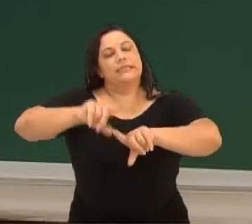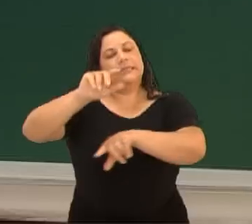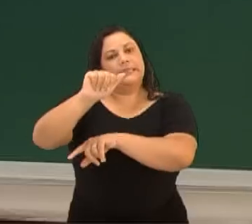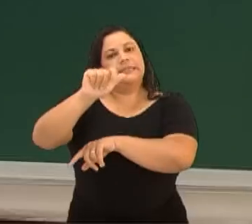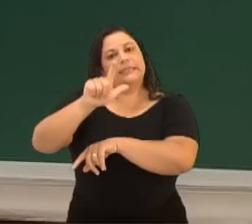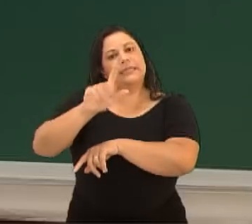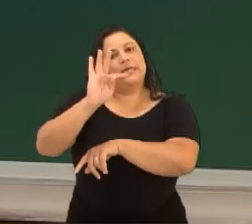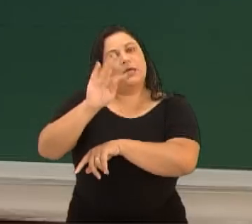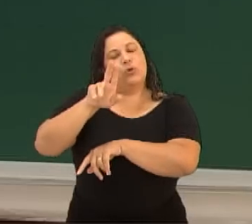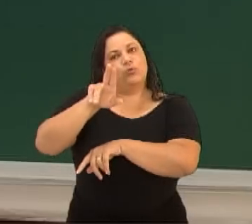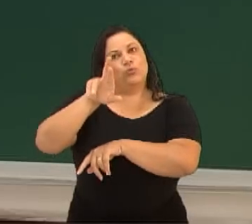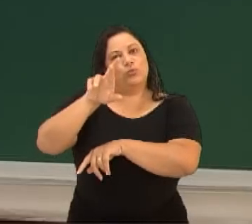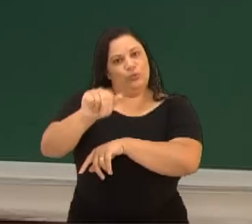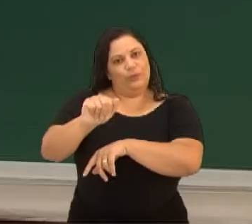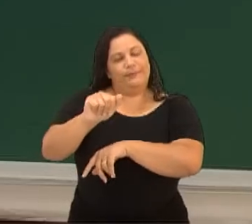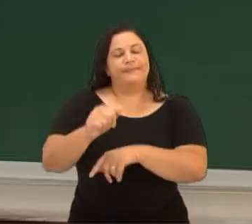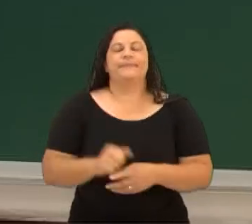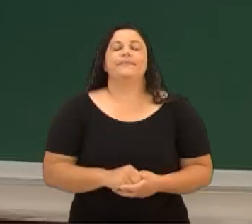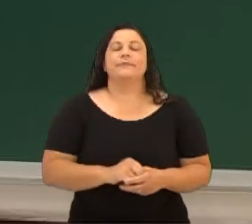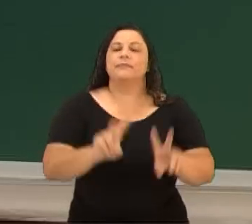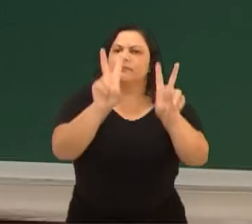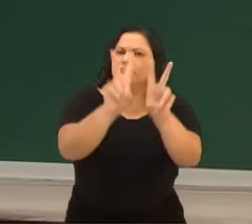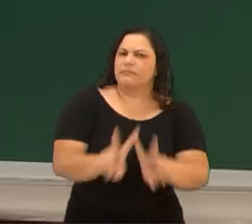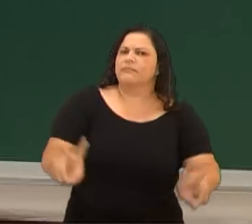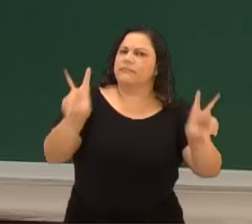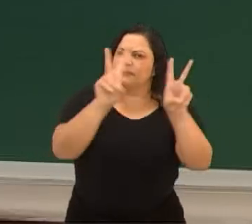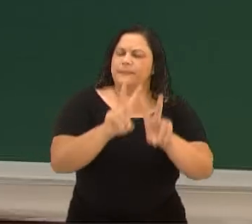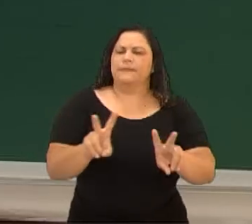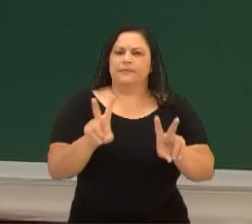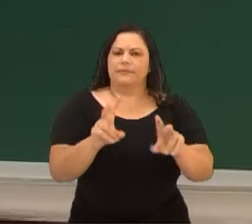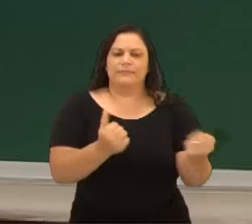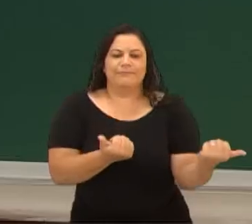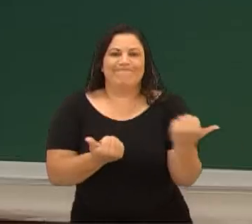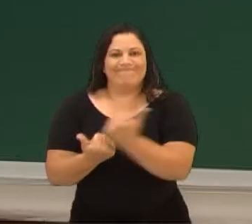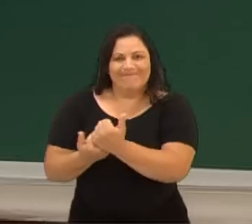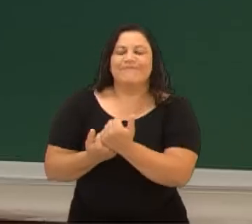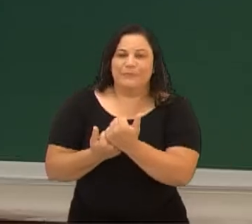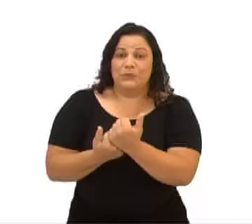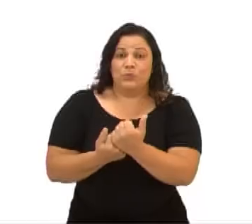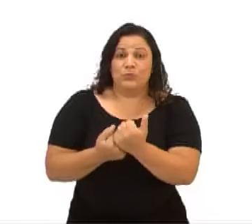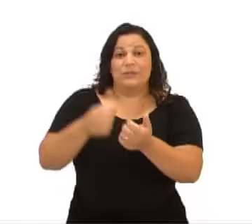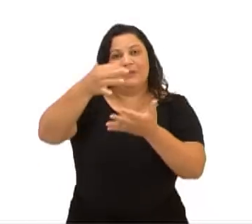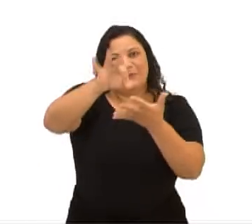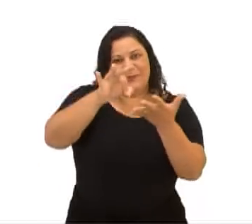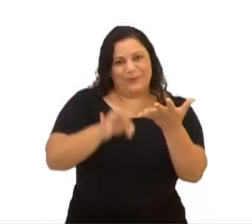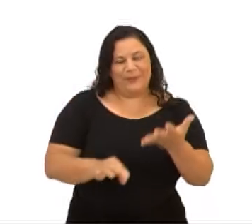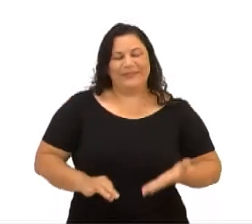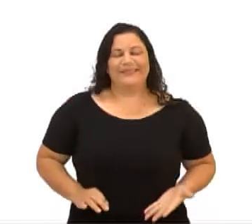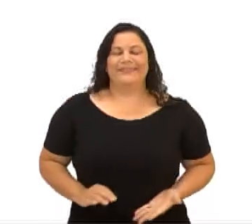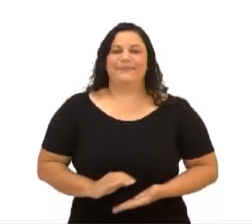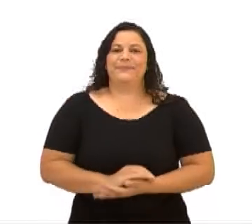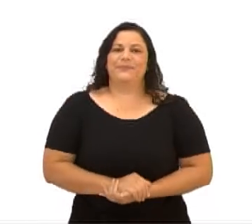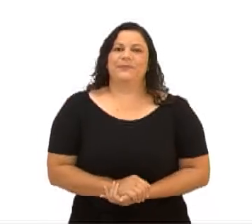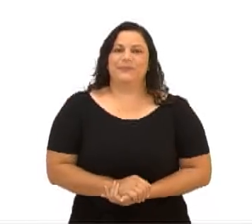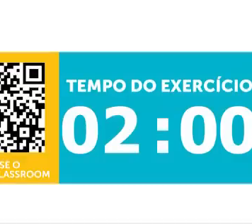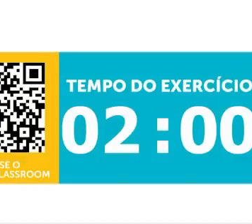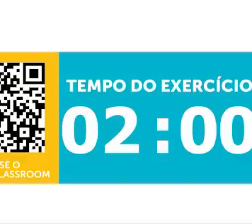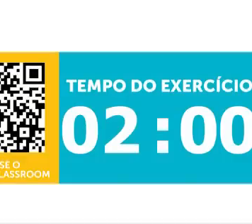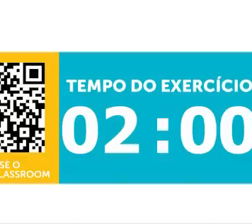certinho? Peguem aqueles valores, substituam aí e daqui a pouco a gente corrige.